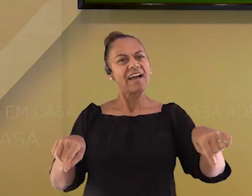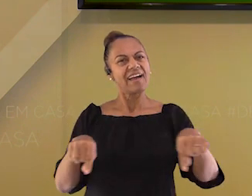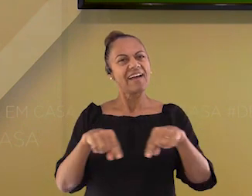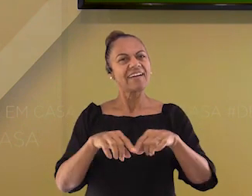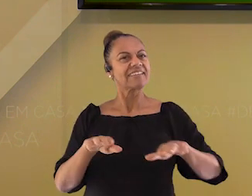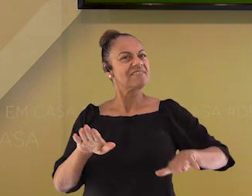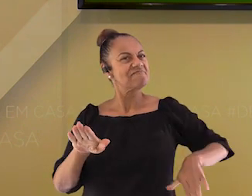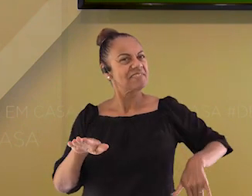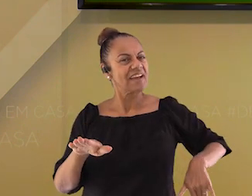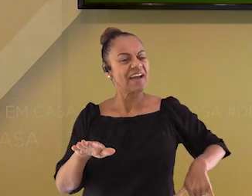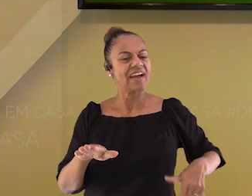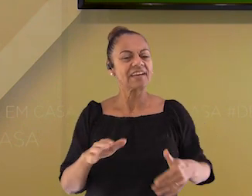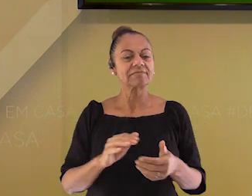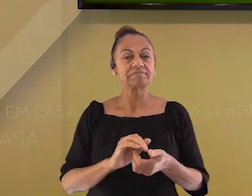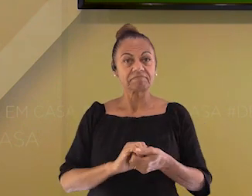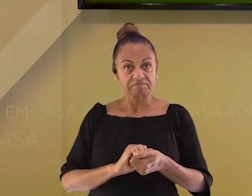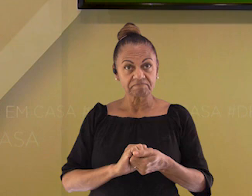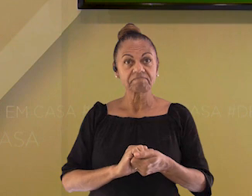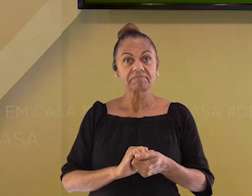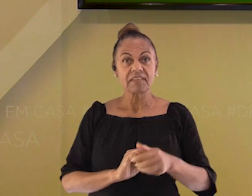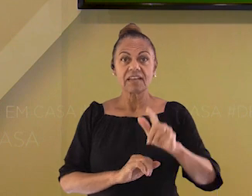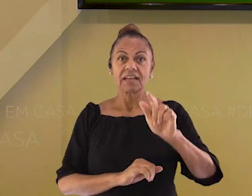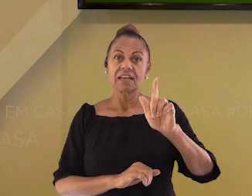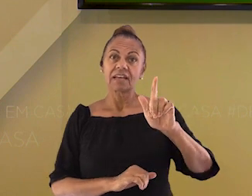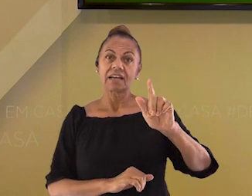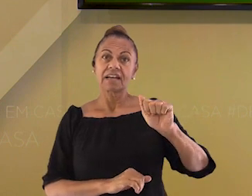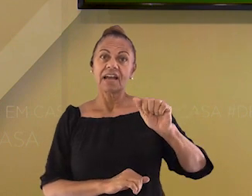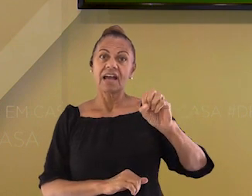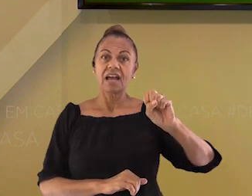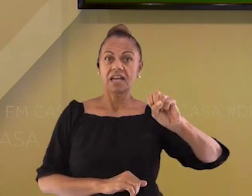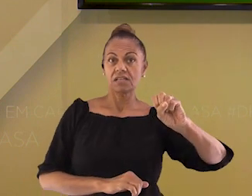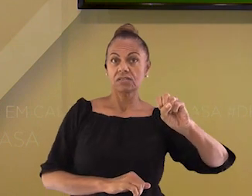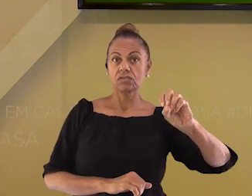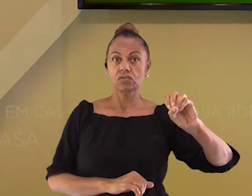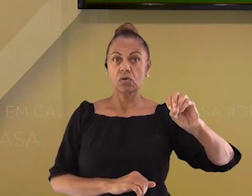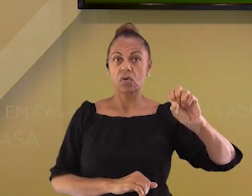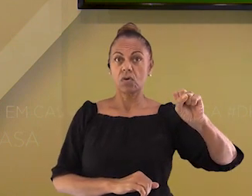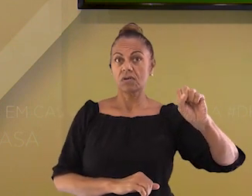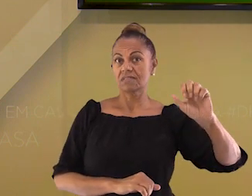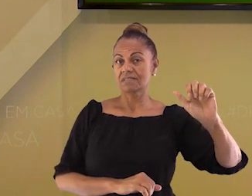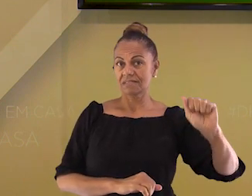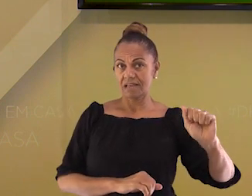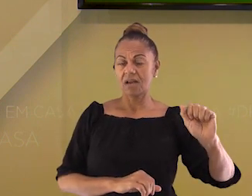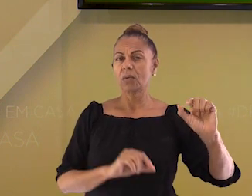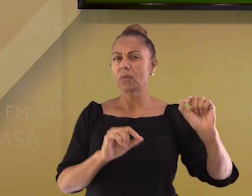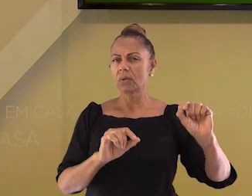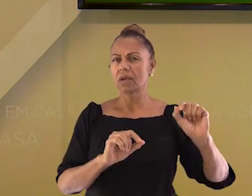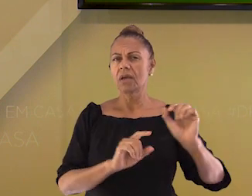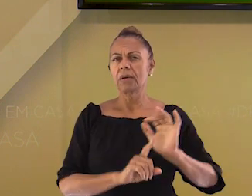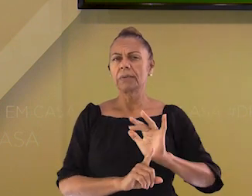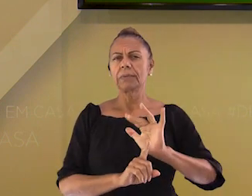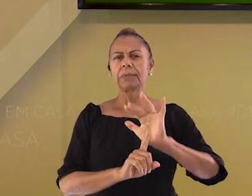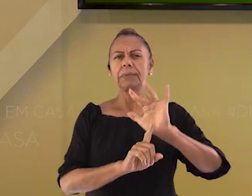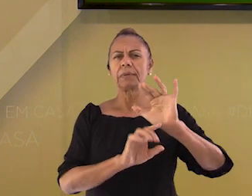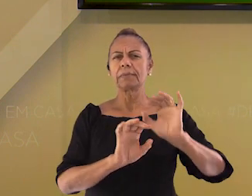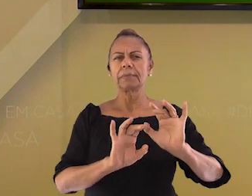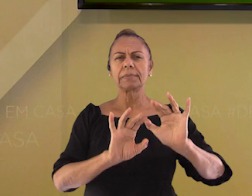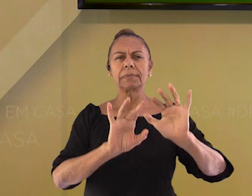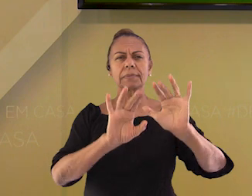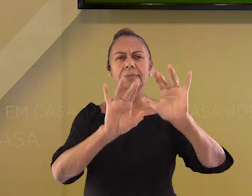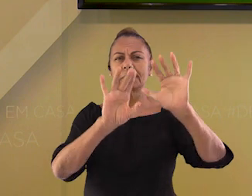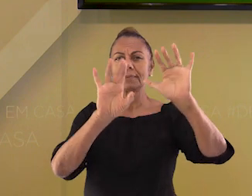é quando a água se transforma em vapor. Na natureza, podemos encontrar nas